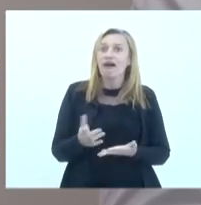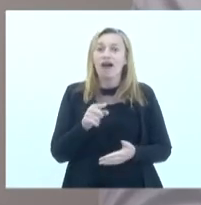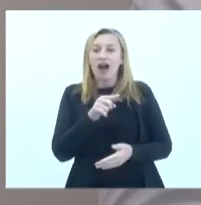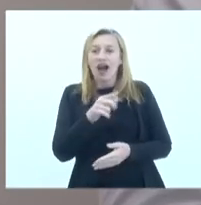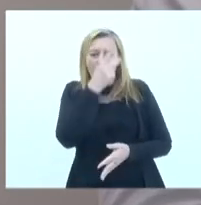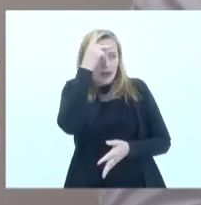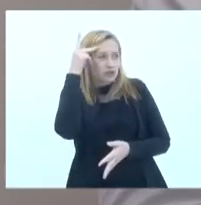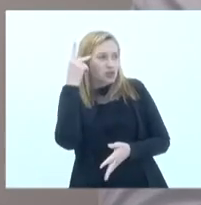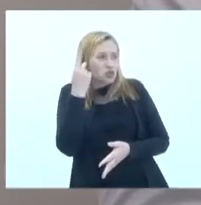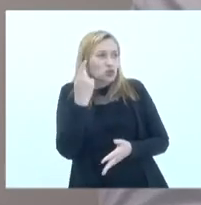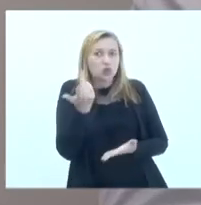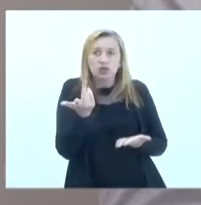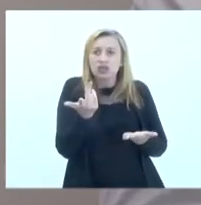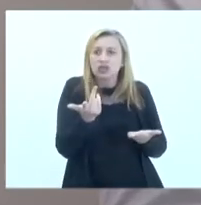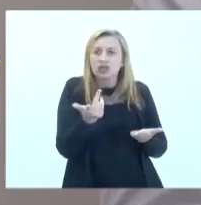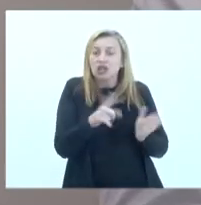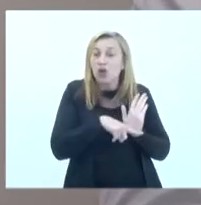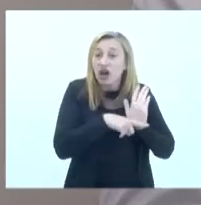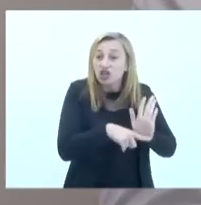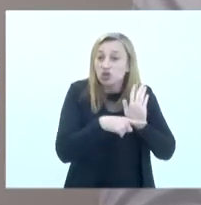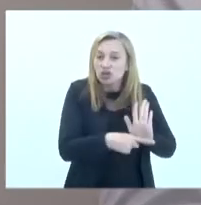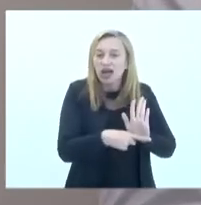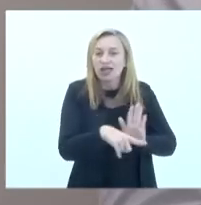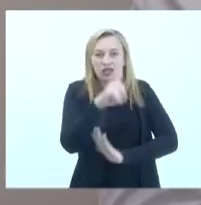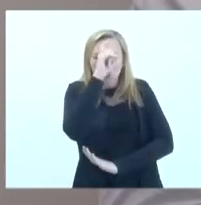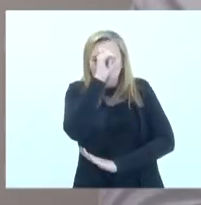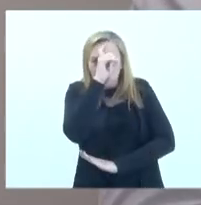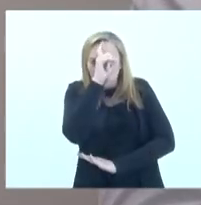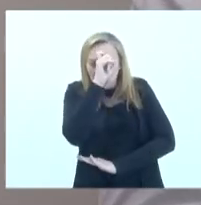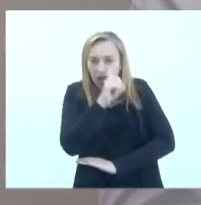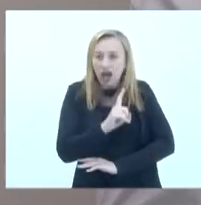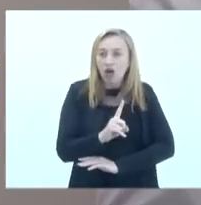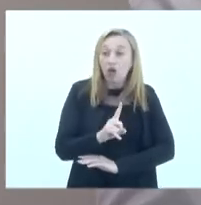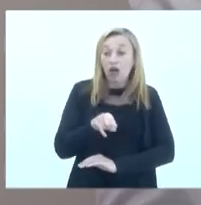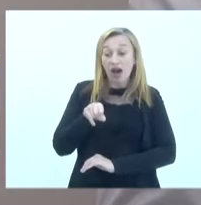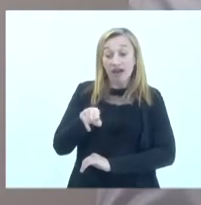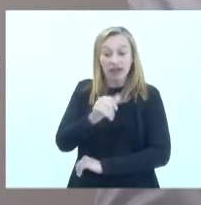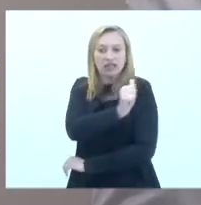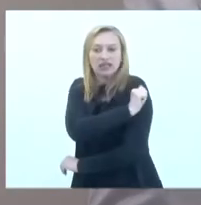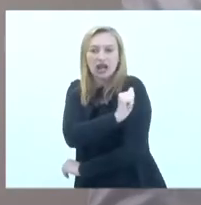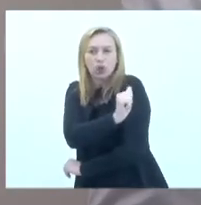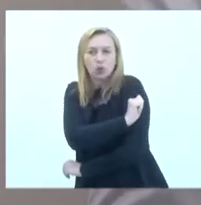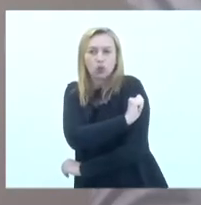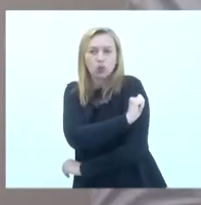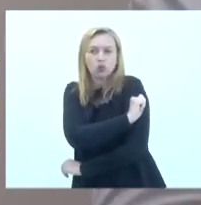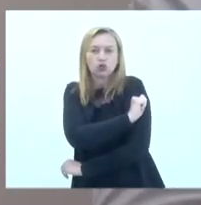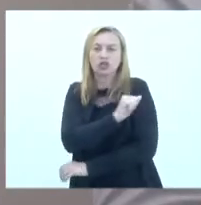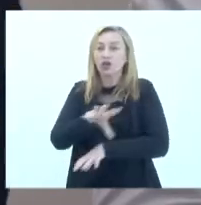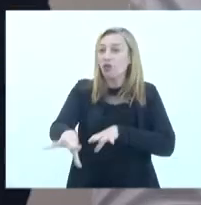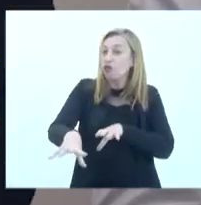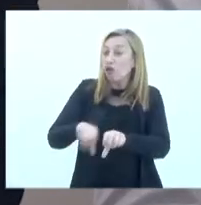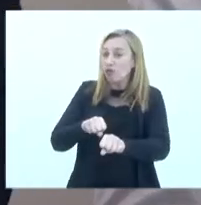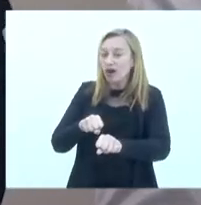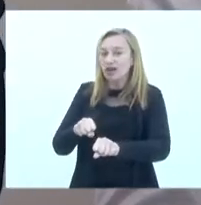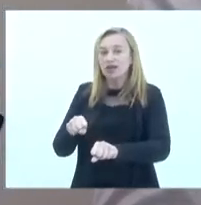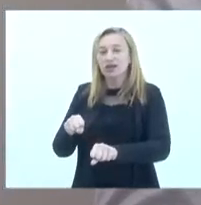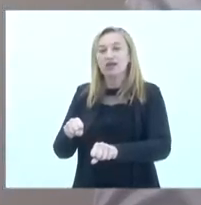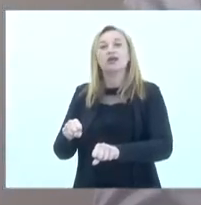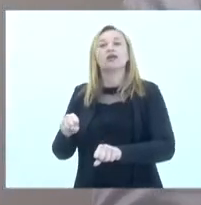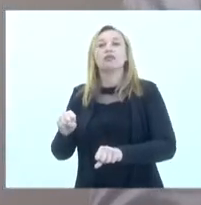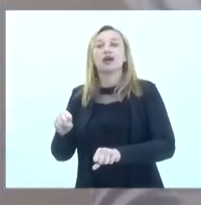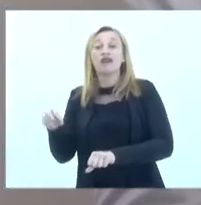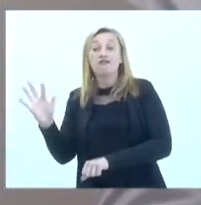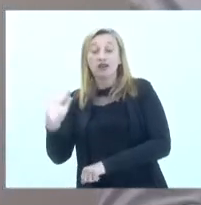aquelas pessoas que serão atendidas no hospital, aqueles alunos que serão formados pela Faculdade de